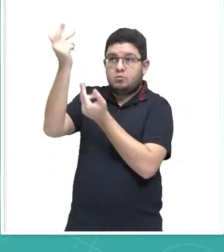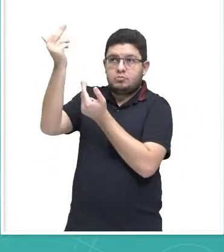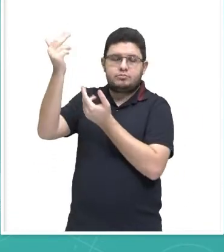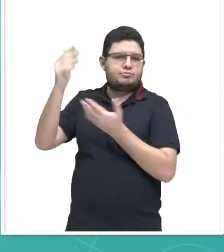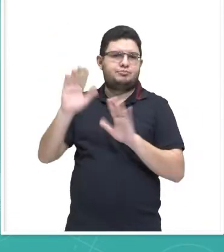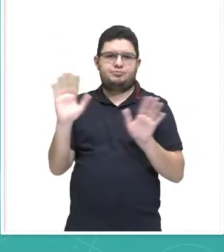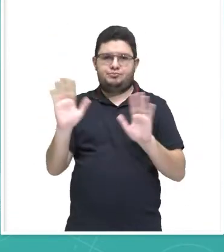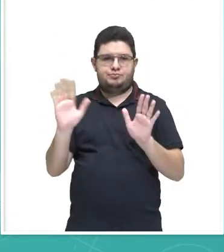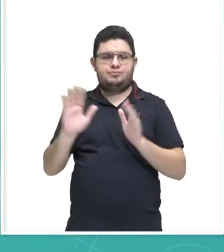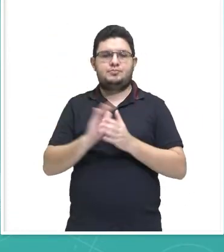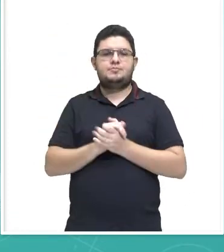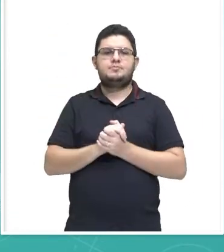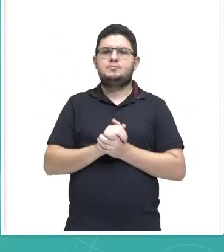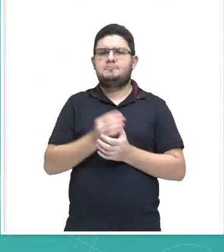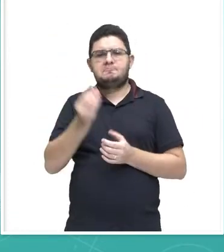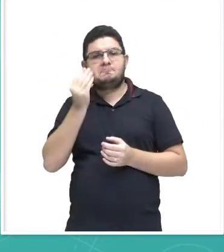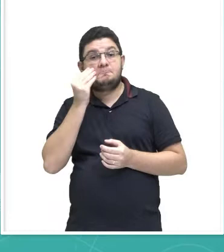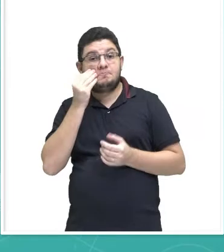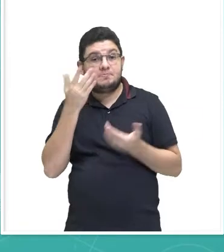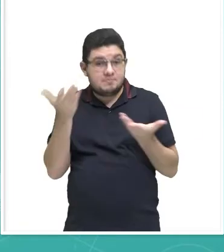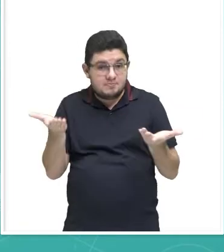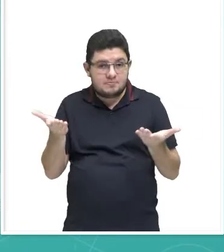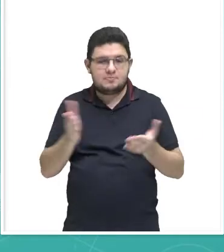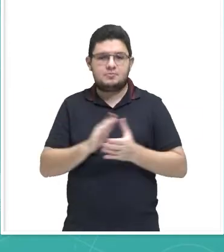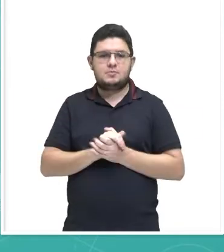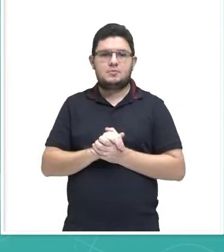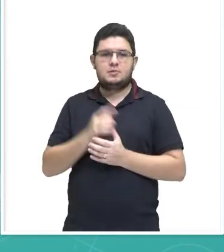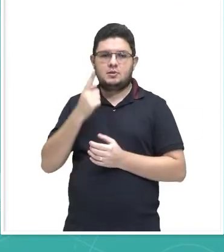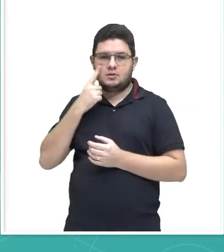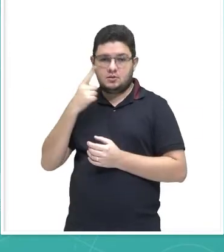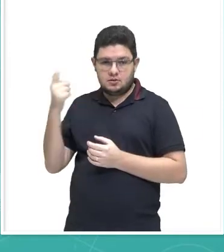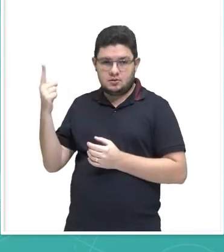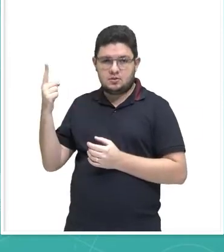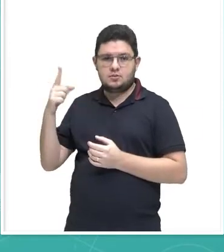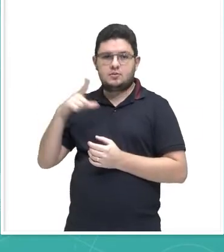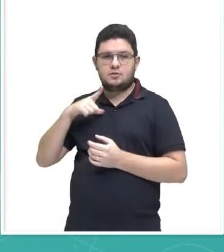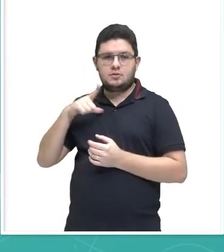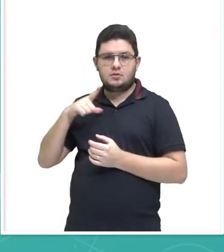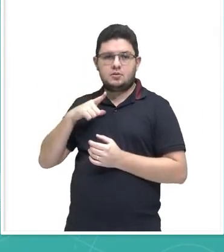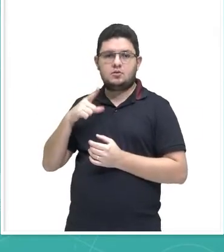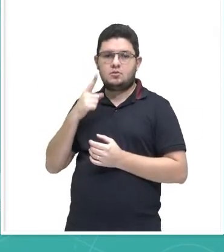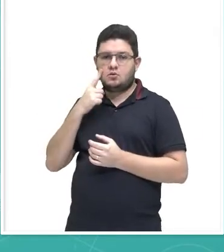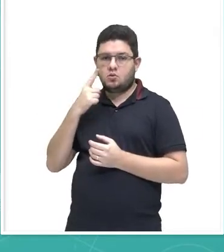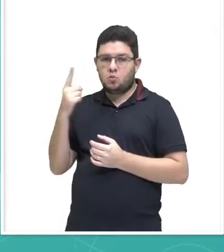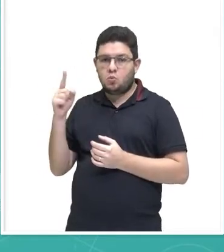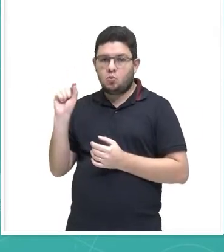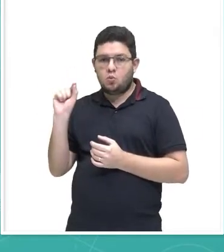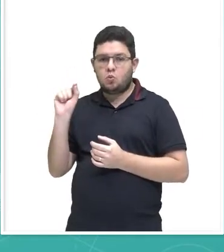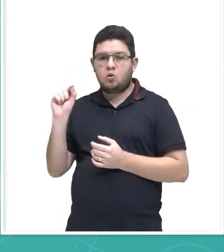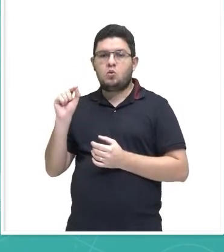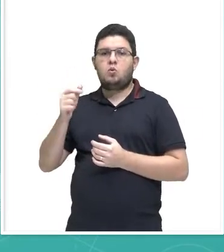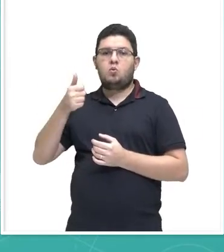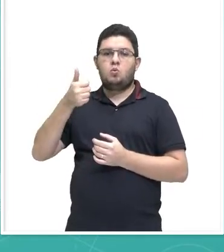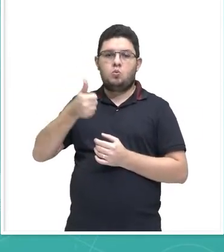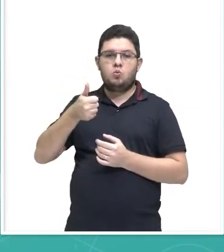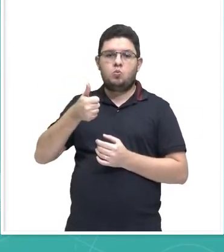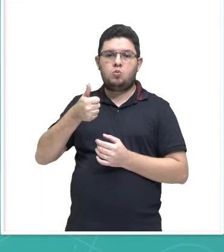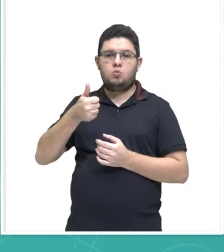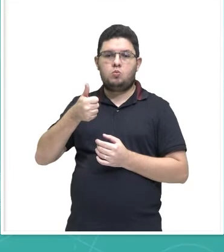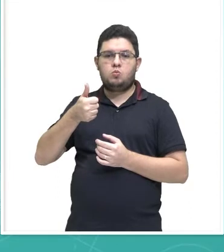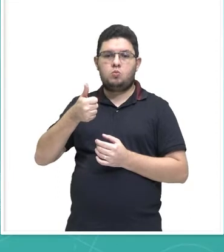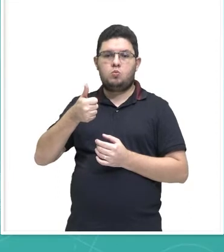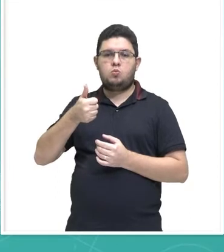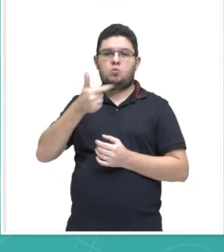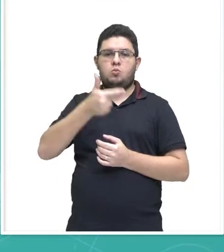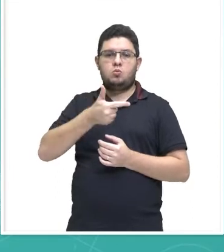esta primeira linha de cima. Então, a gente tem o número 1, o número 2, o número 3, o número 4, o número 5.